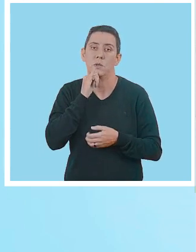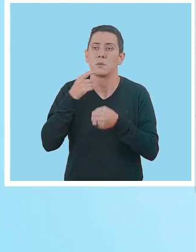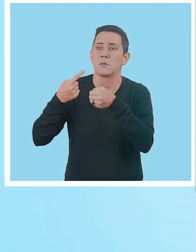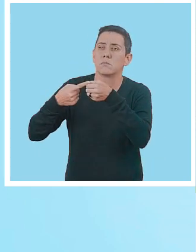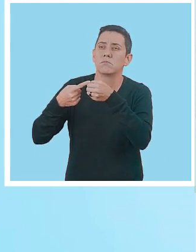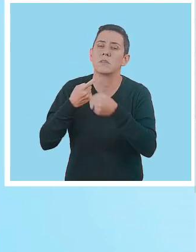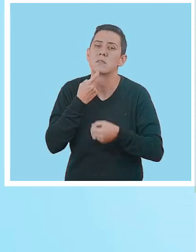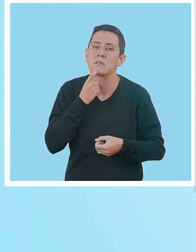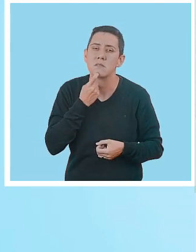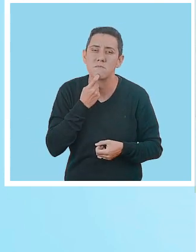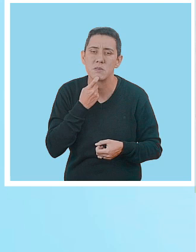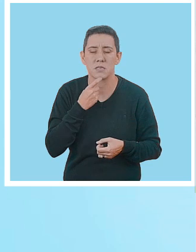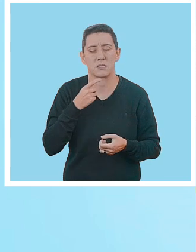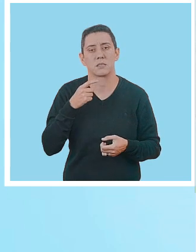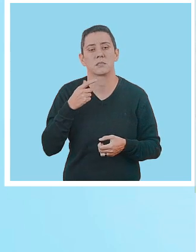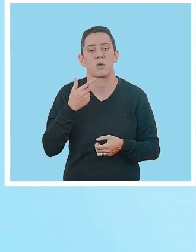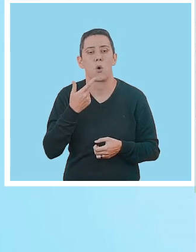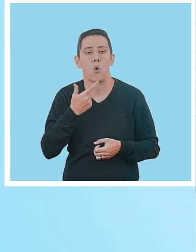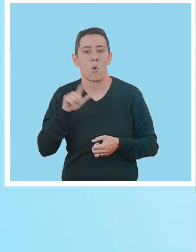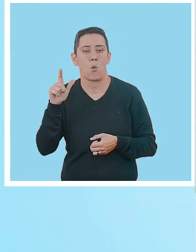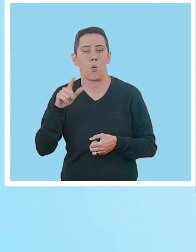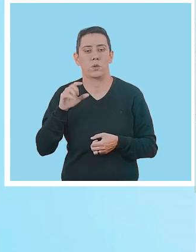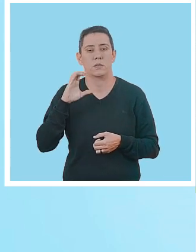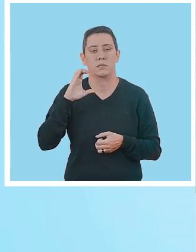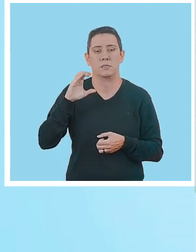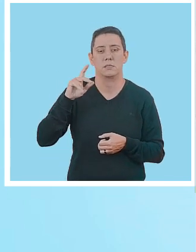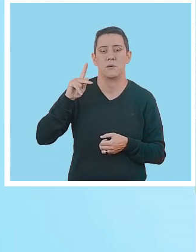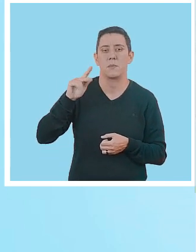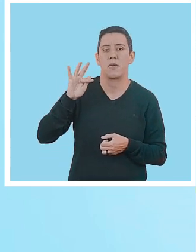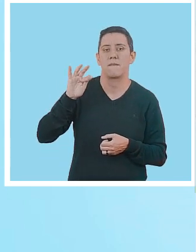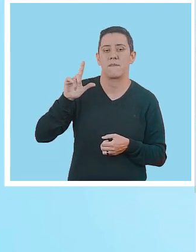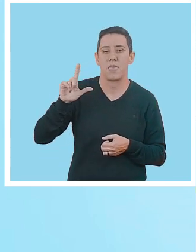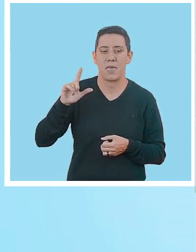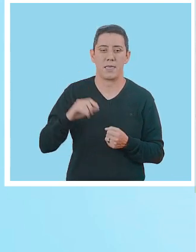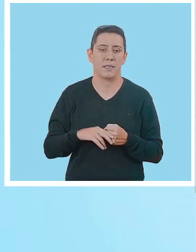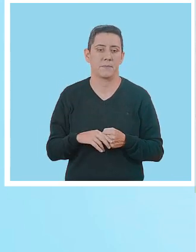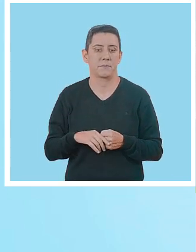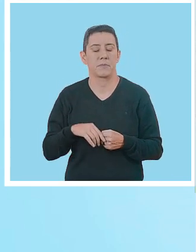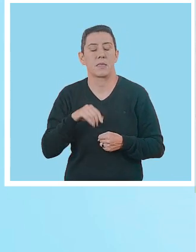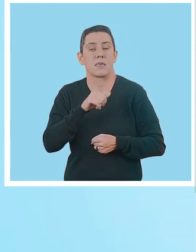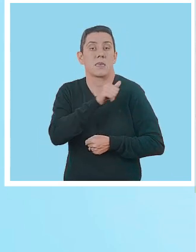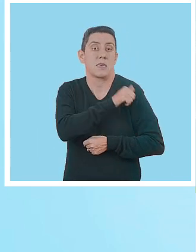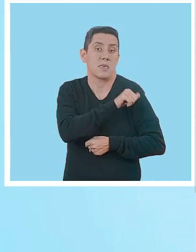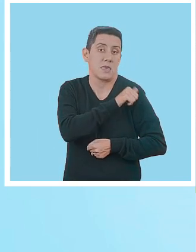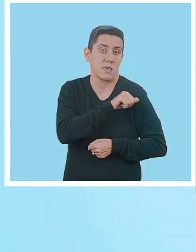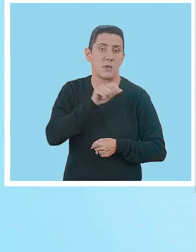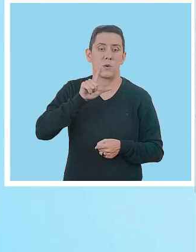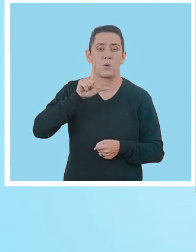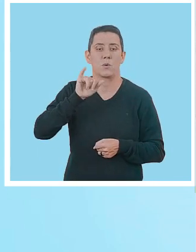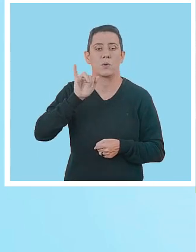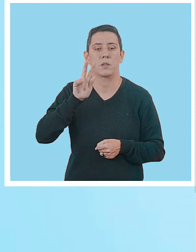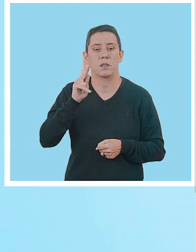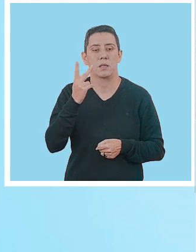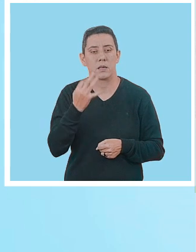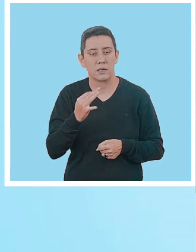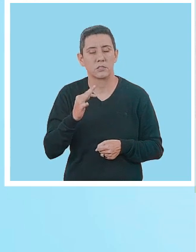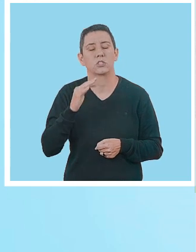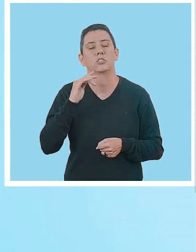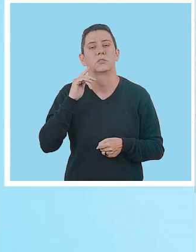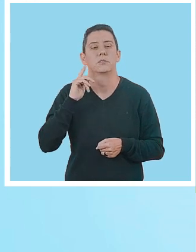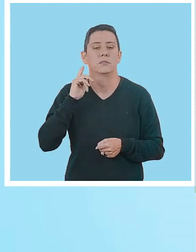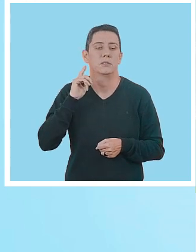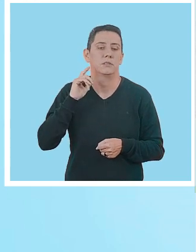Campinas é da CPFL Paulista alguns locais do Rio de Janeiro é da Light pessoal de Minas Gerais Cemig enfim